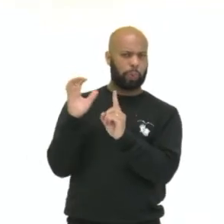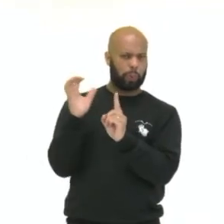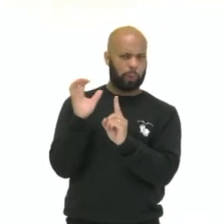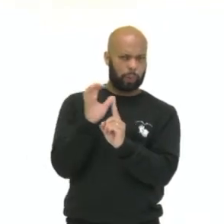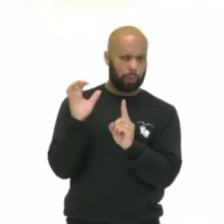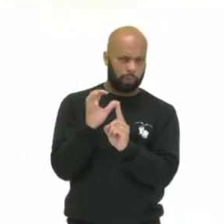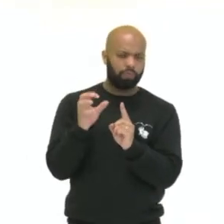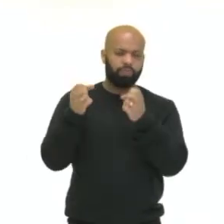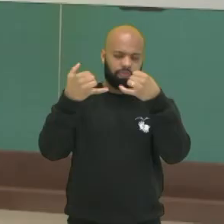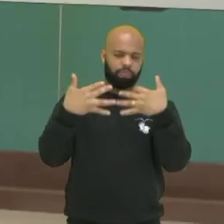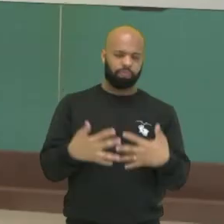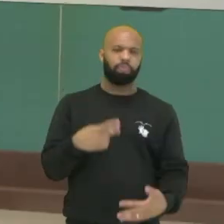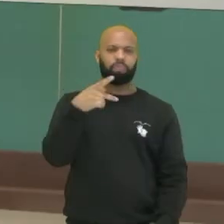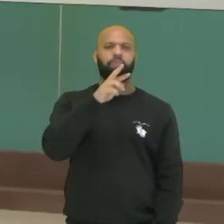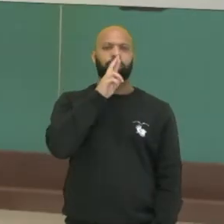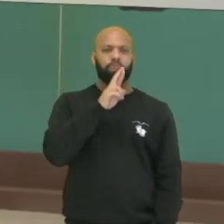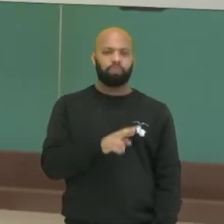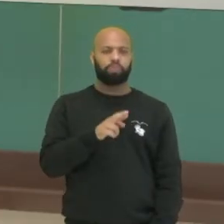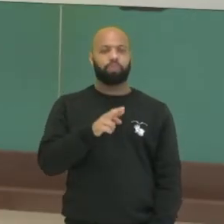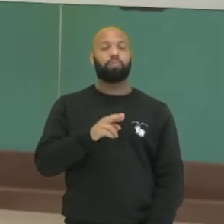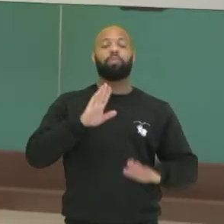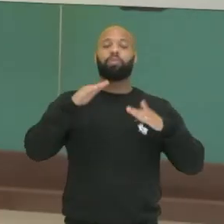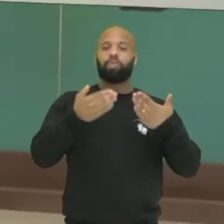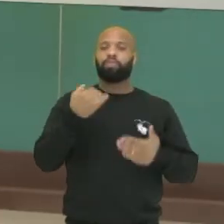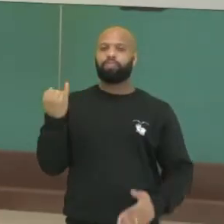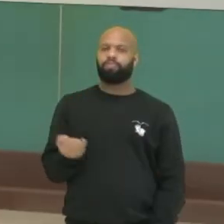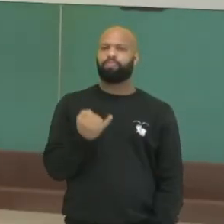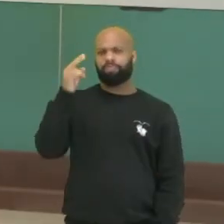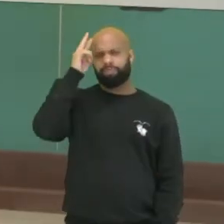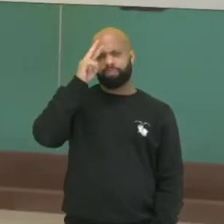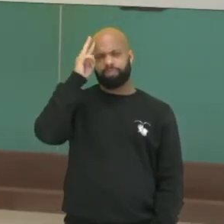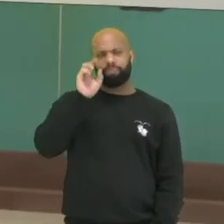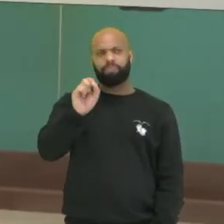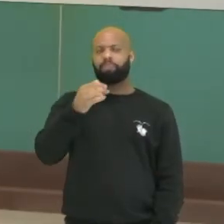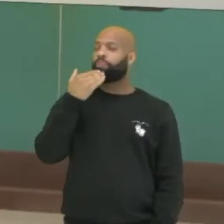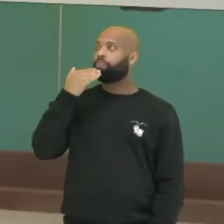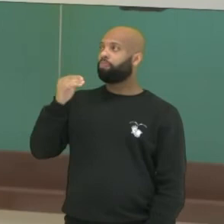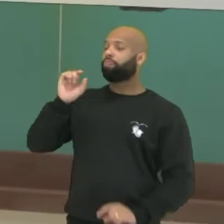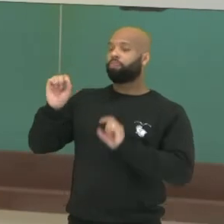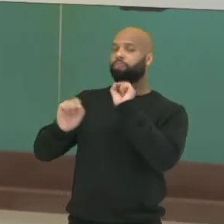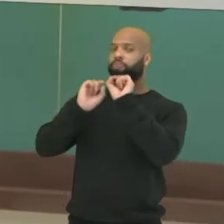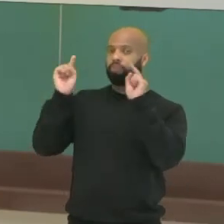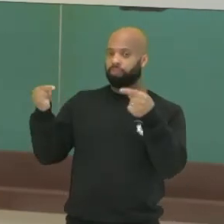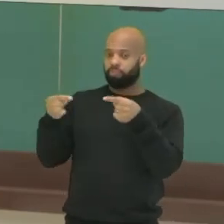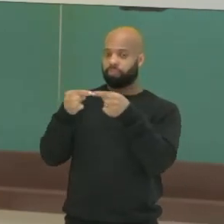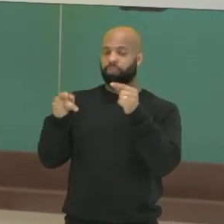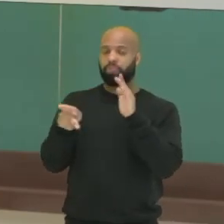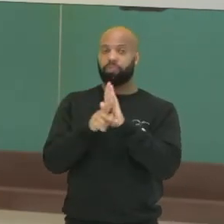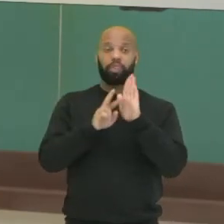abusiva? Justifique. Lembre-se, olha, aqui está pedido então, de acordo